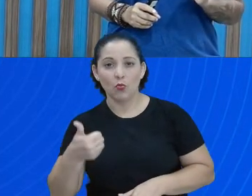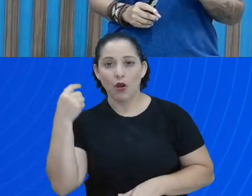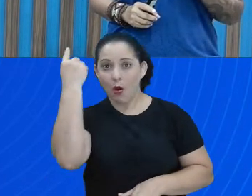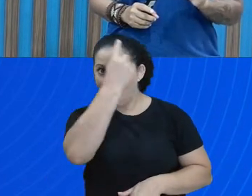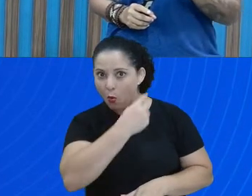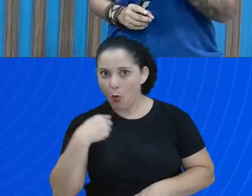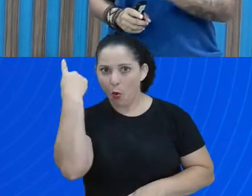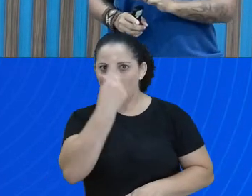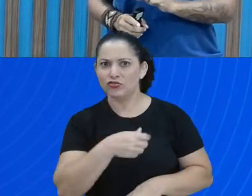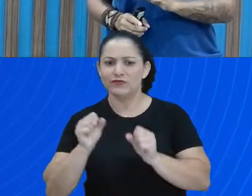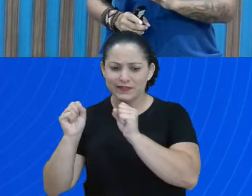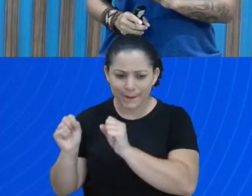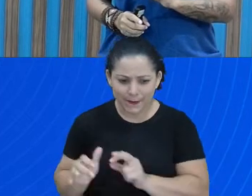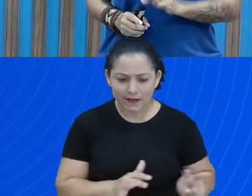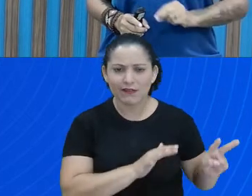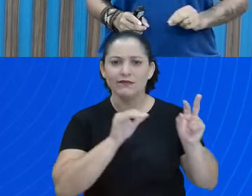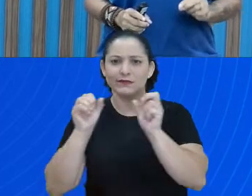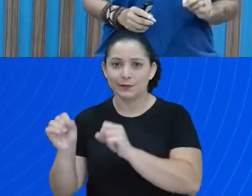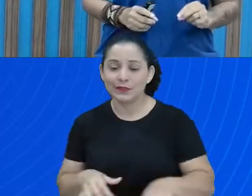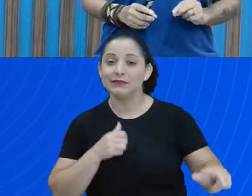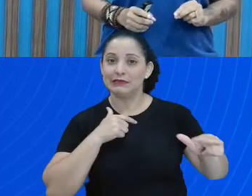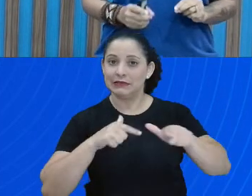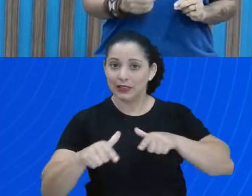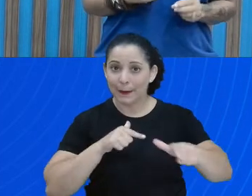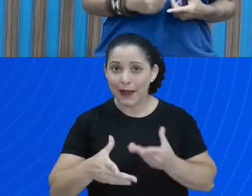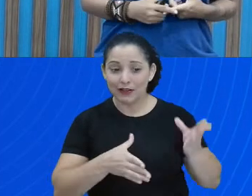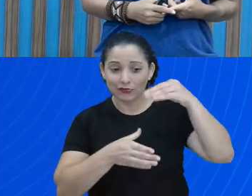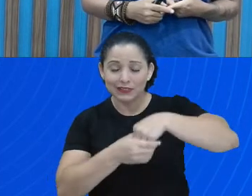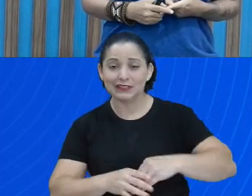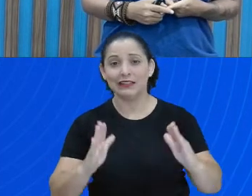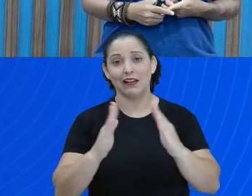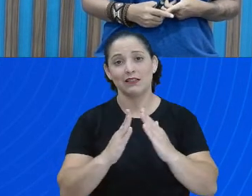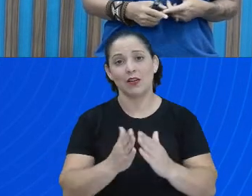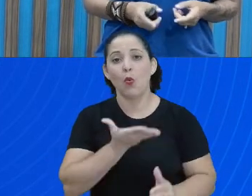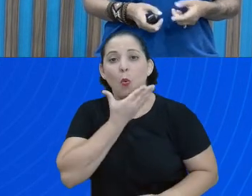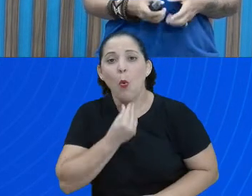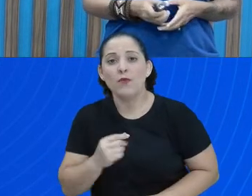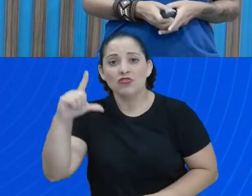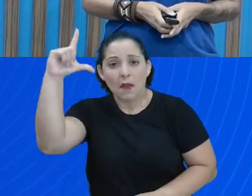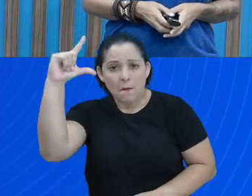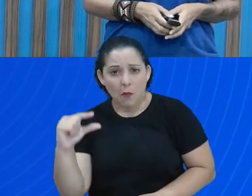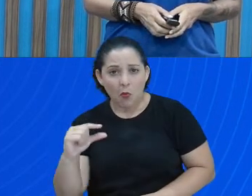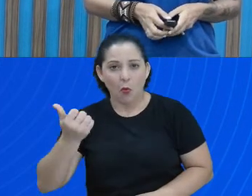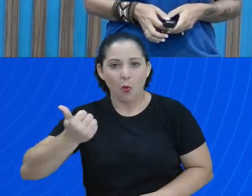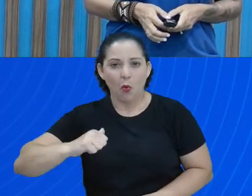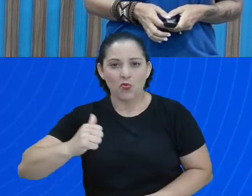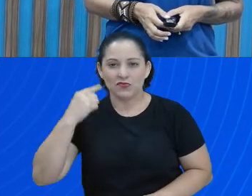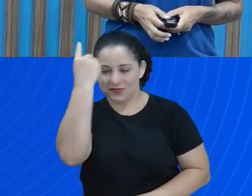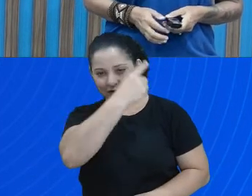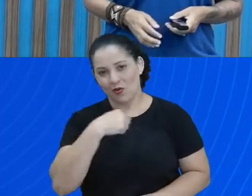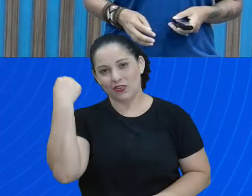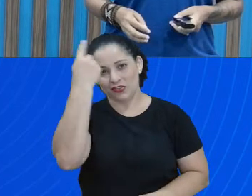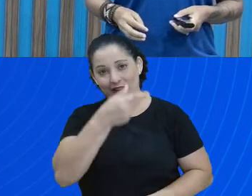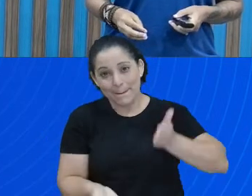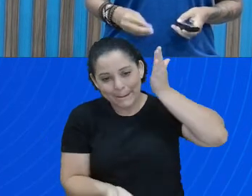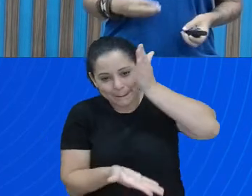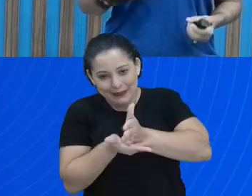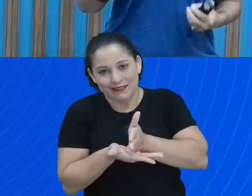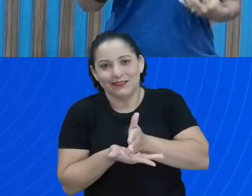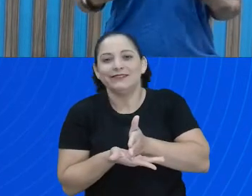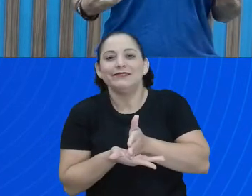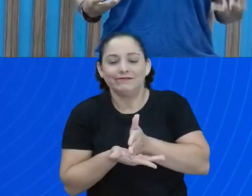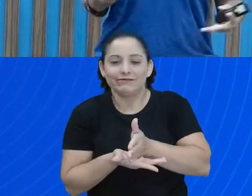semanais de trabalho doméstico, enquanto os homens apenas 11 horas, praticamente a metade do tempo. Então,